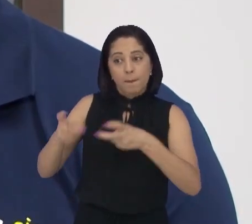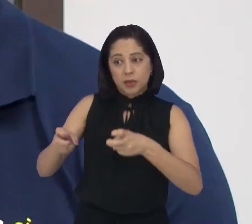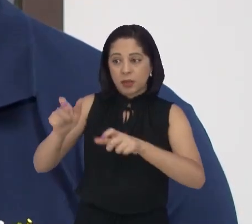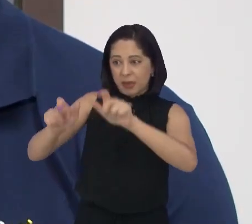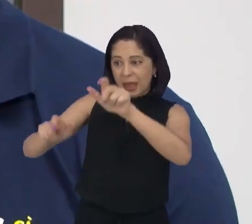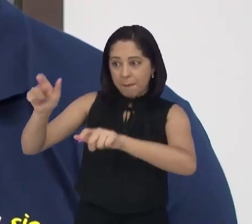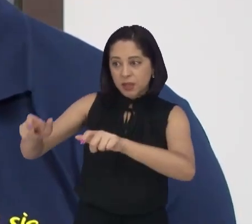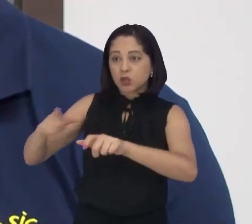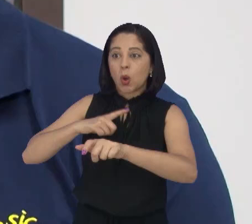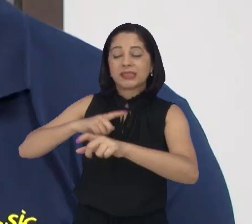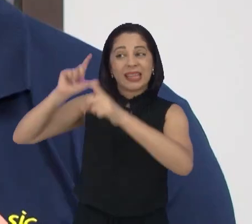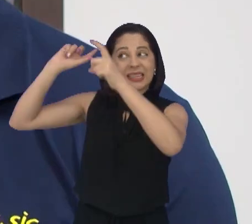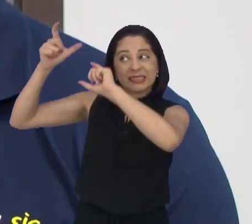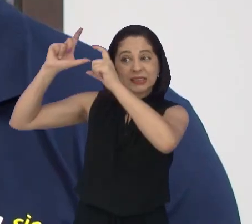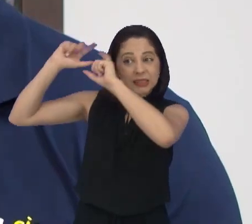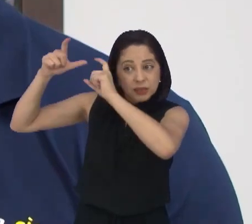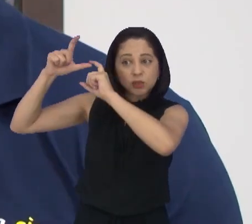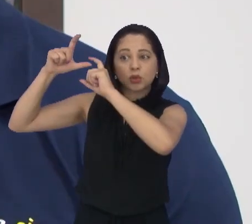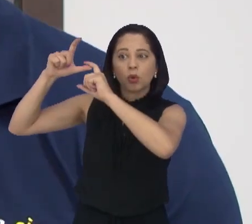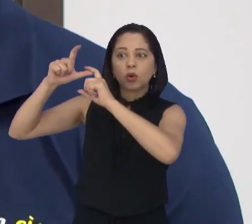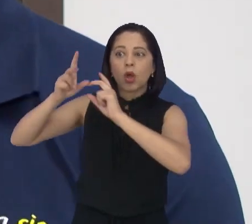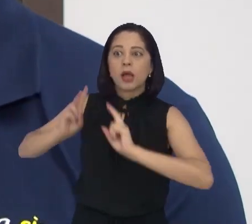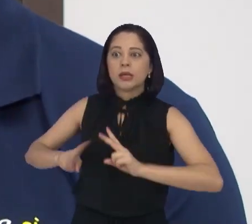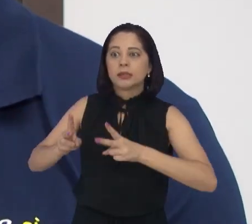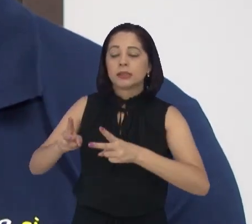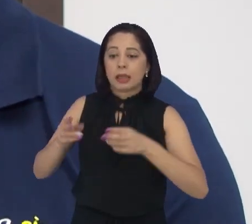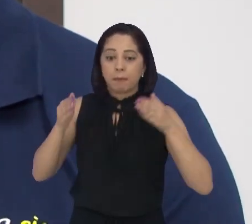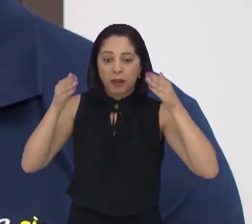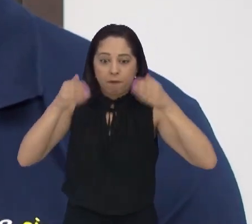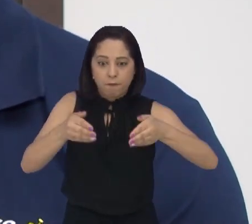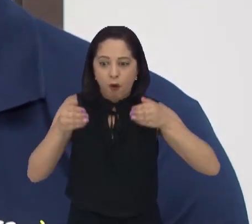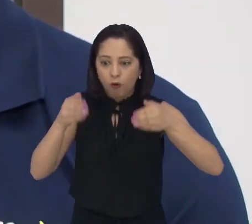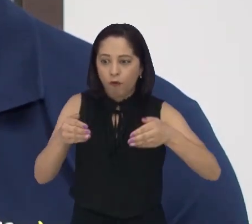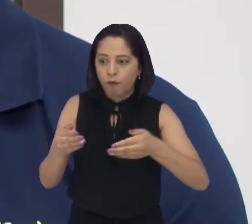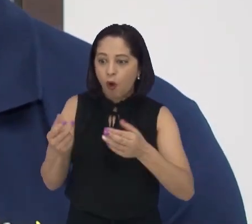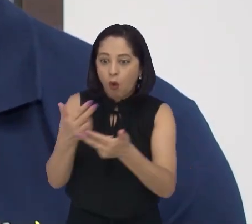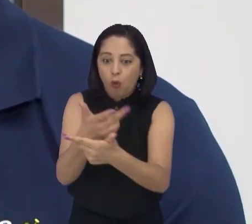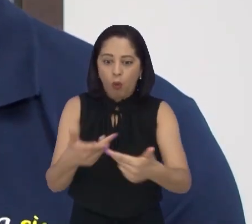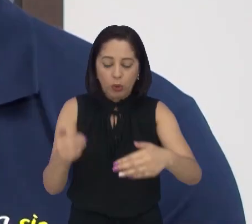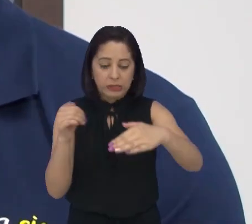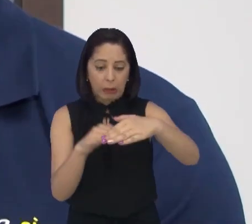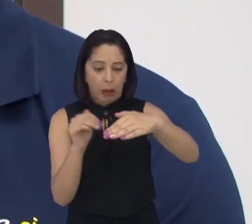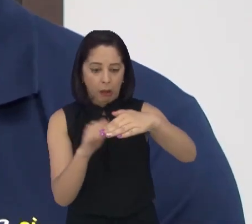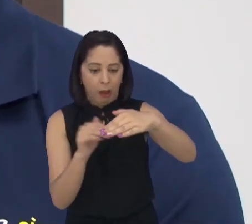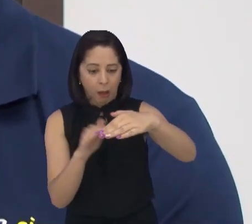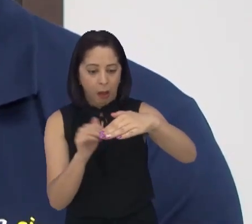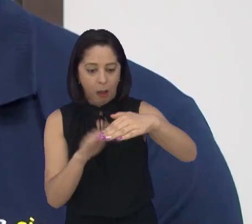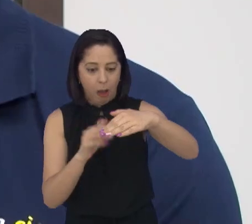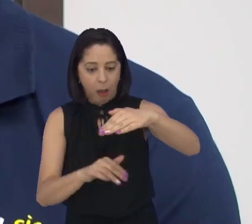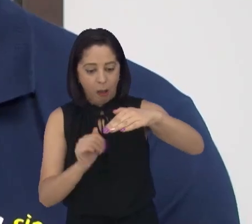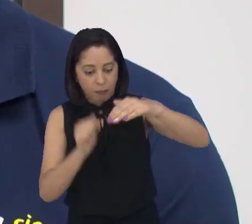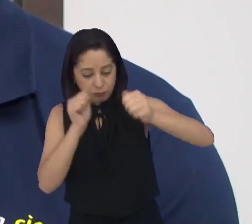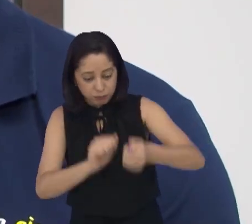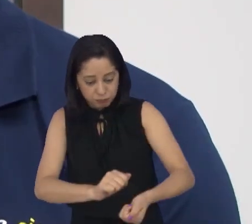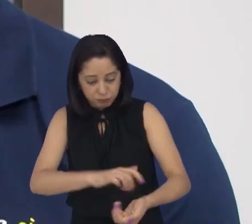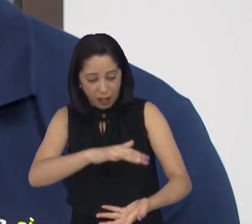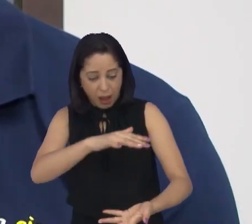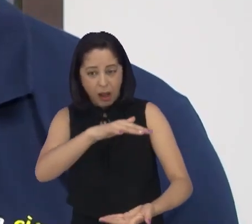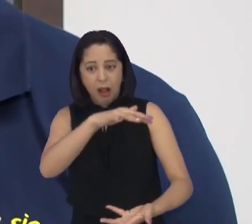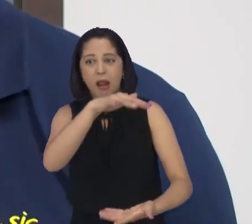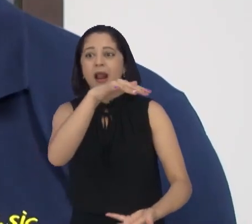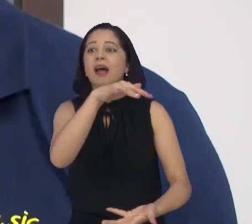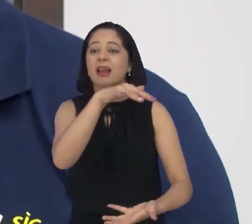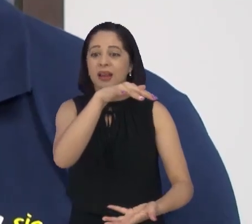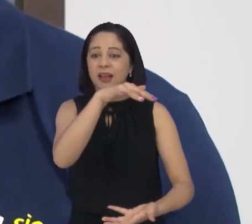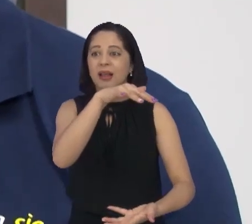aquelas pessoas que acumulam muitos resíduos inservíveis, que não têm ali uma utilidade, acabam acumulando de maneira inadequada,